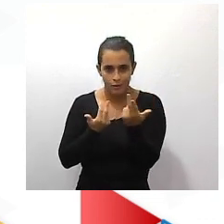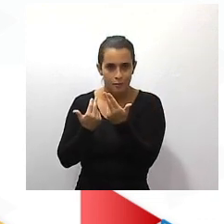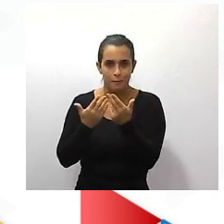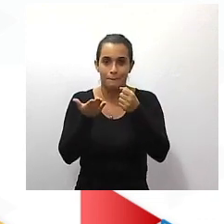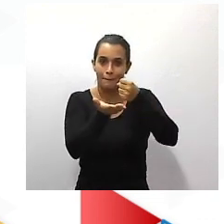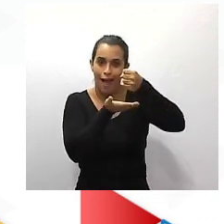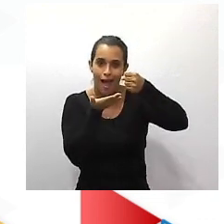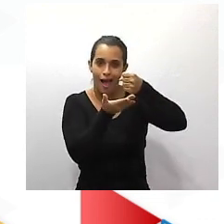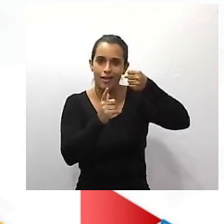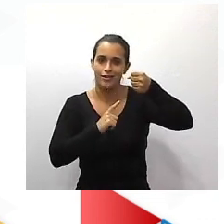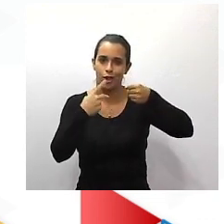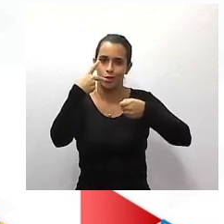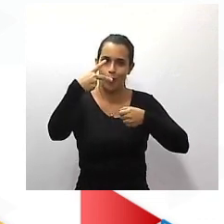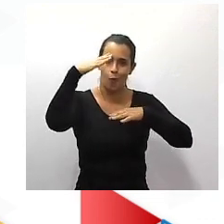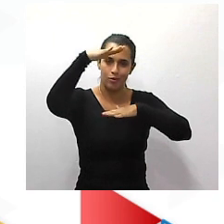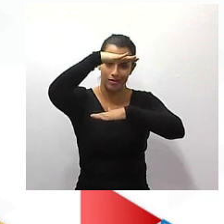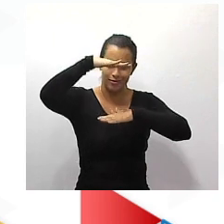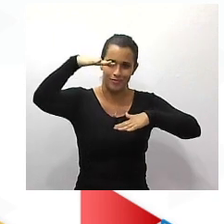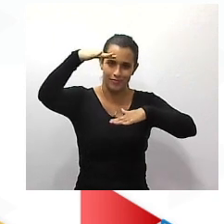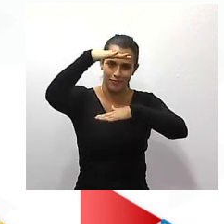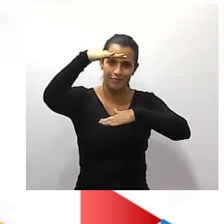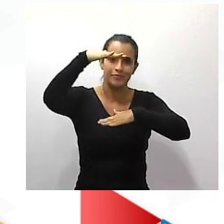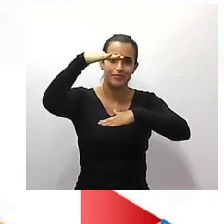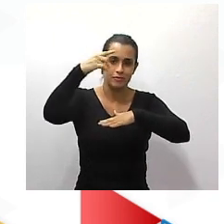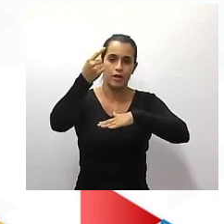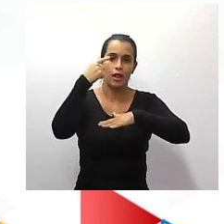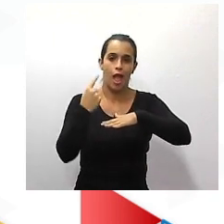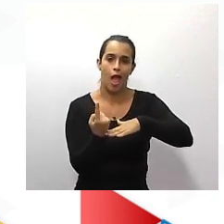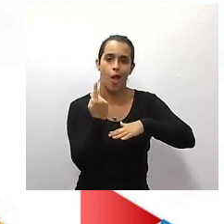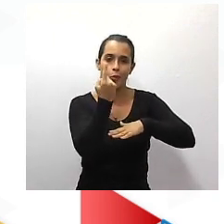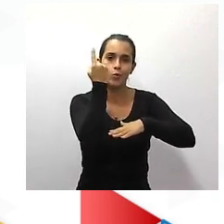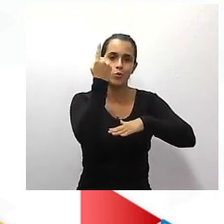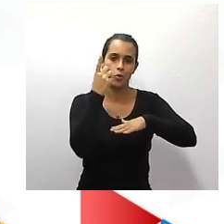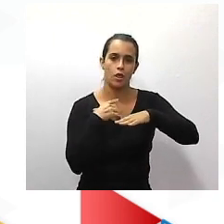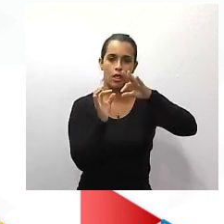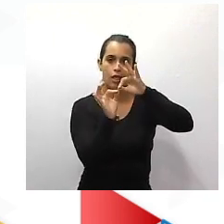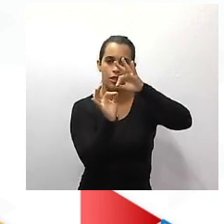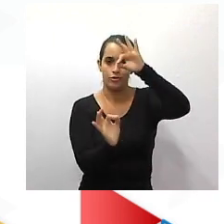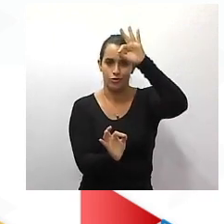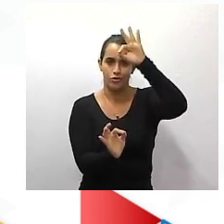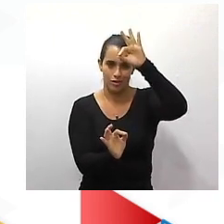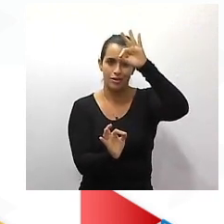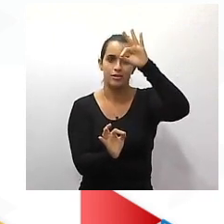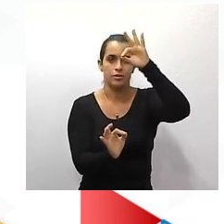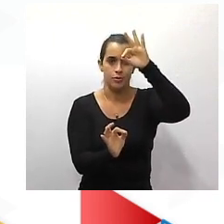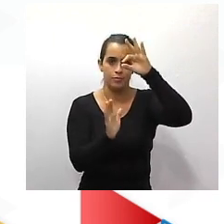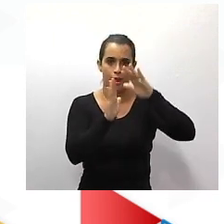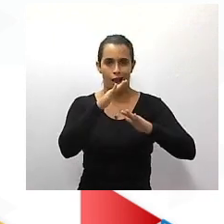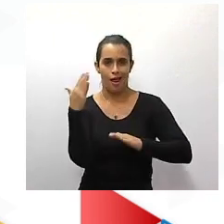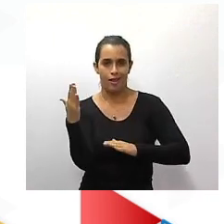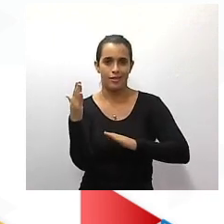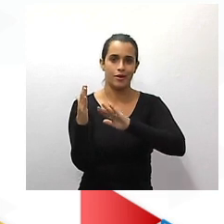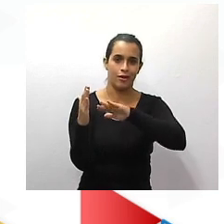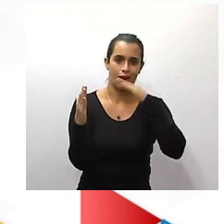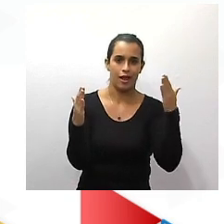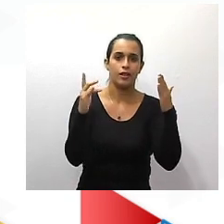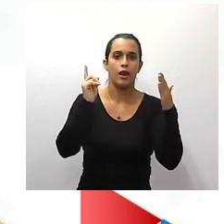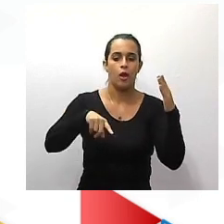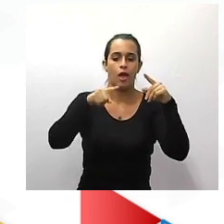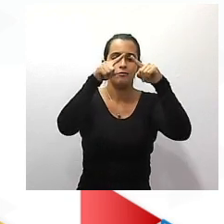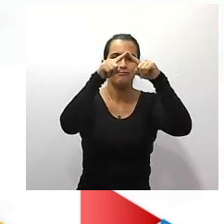bem interessante, que é o princípio de Cavalieri. Um cara, um sacerdote que amava trabalhar com